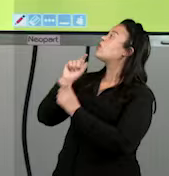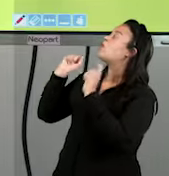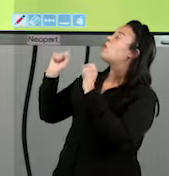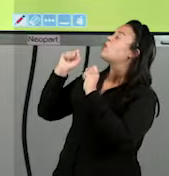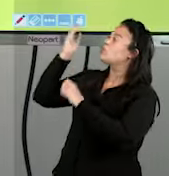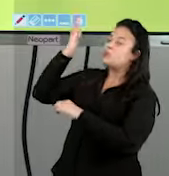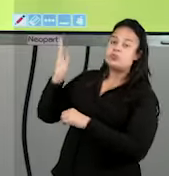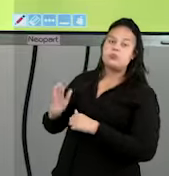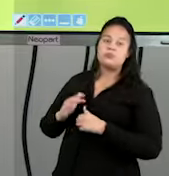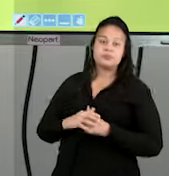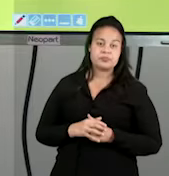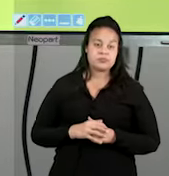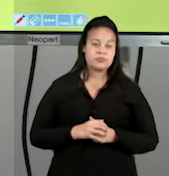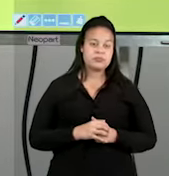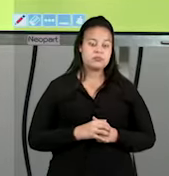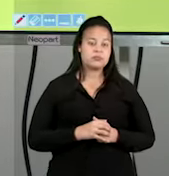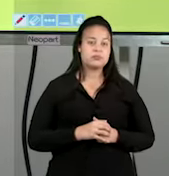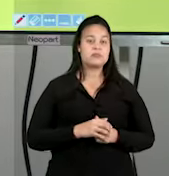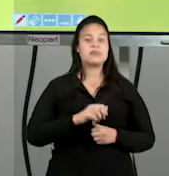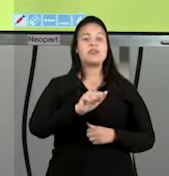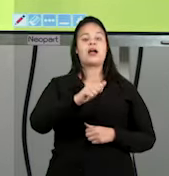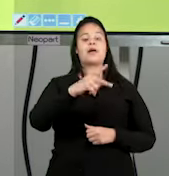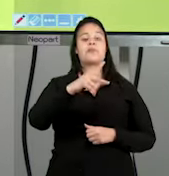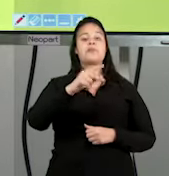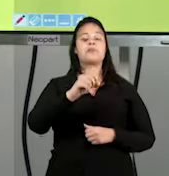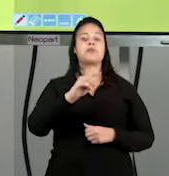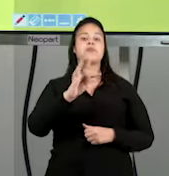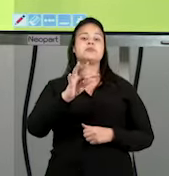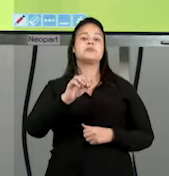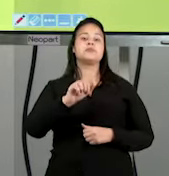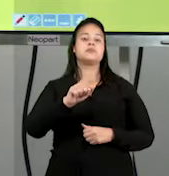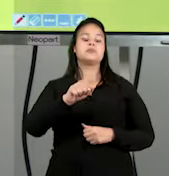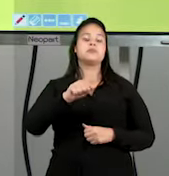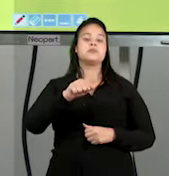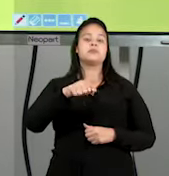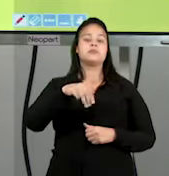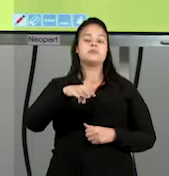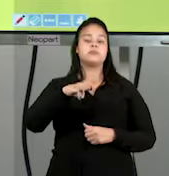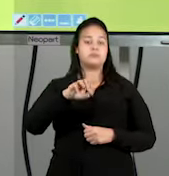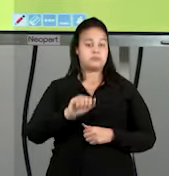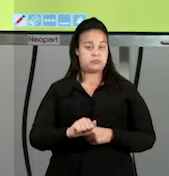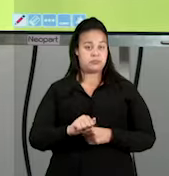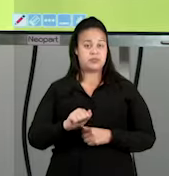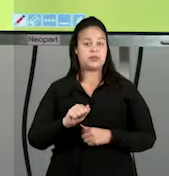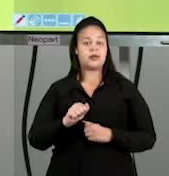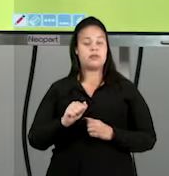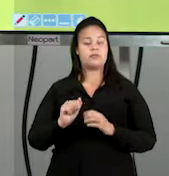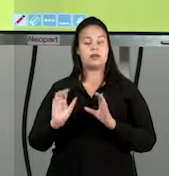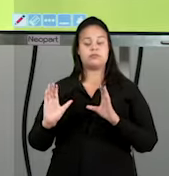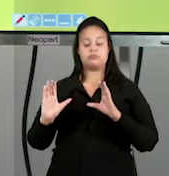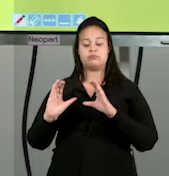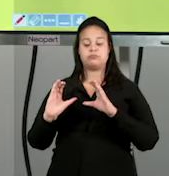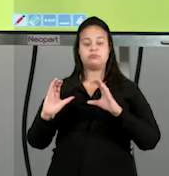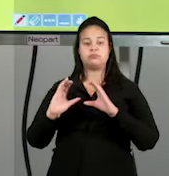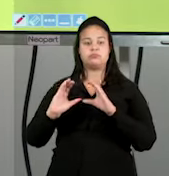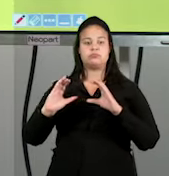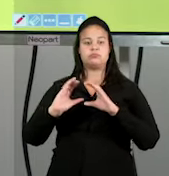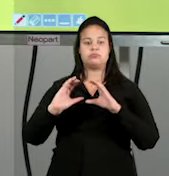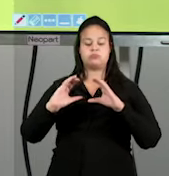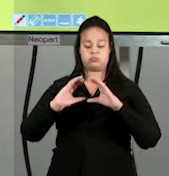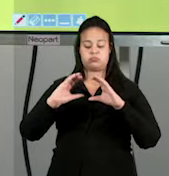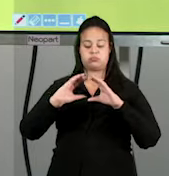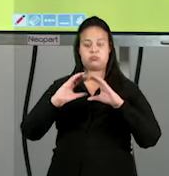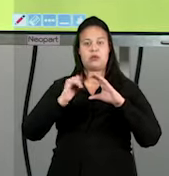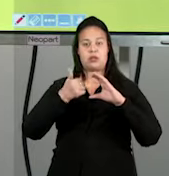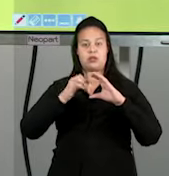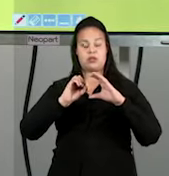acontece com o apótema? O apótema, né, vai aproximando de 10,